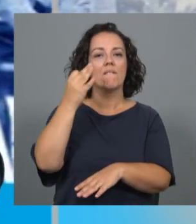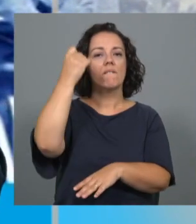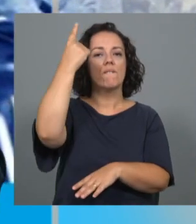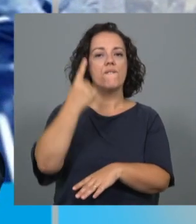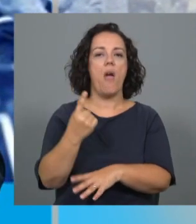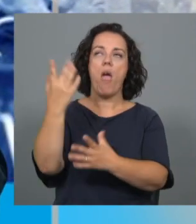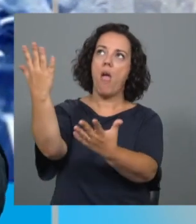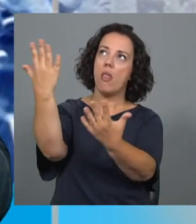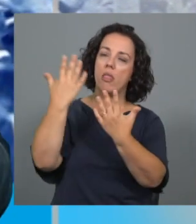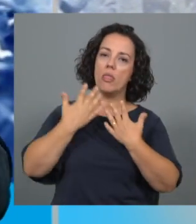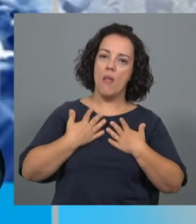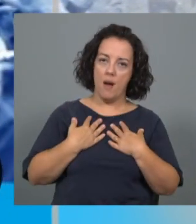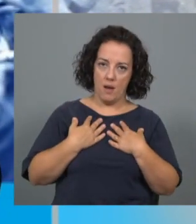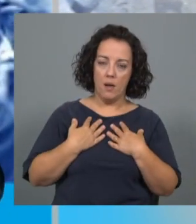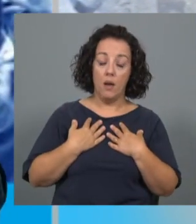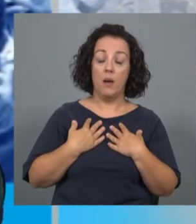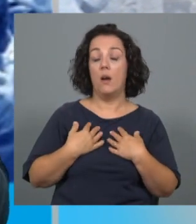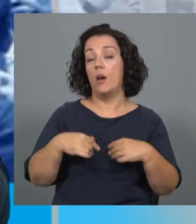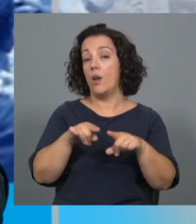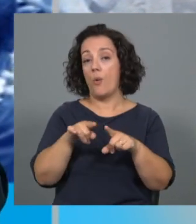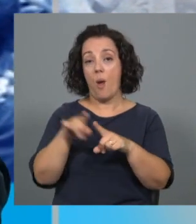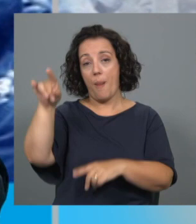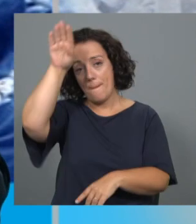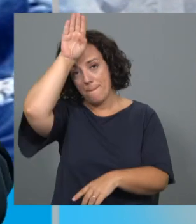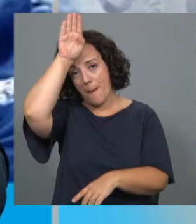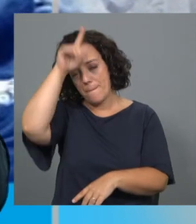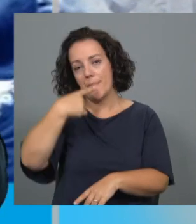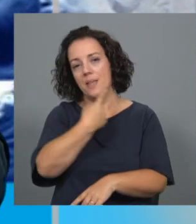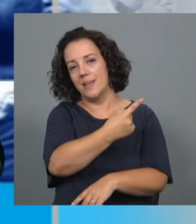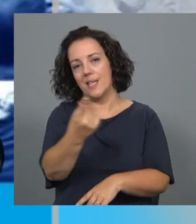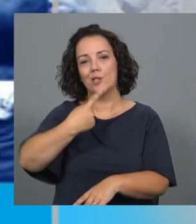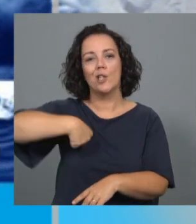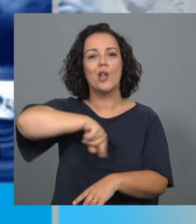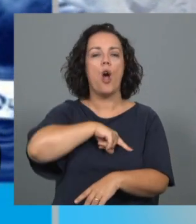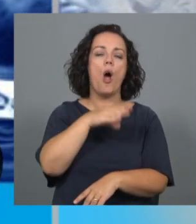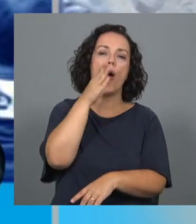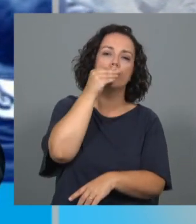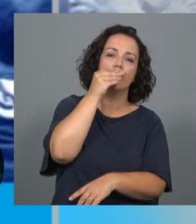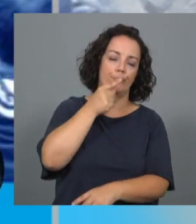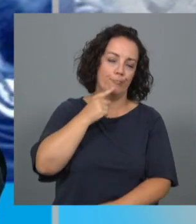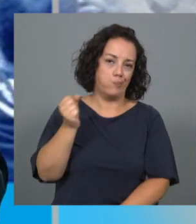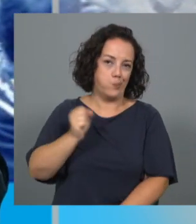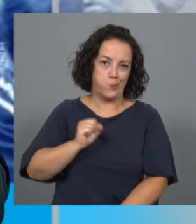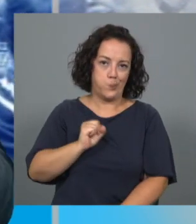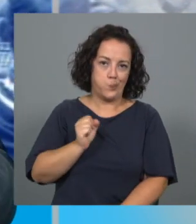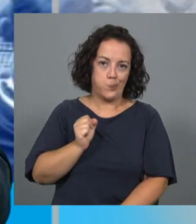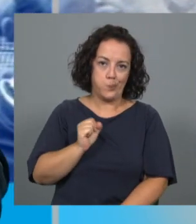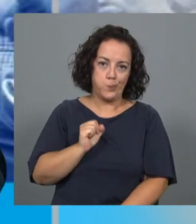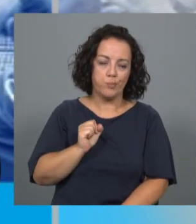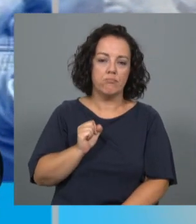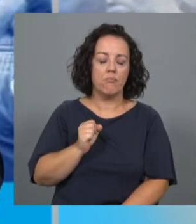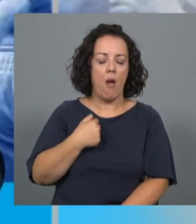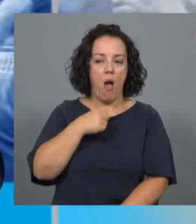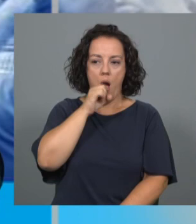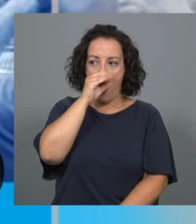que, como o Papa nos sugere, não podemos calar, não podemos não afirmar aquilo que